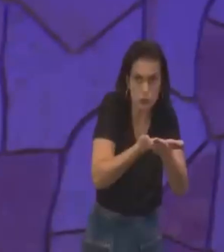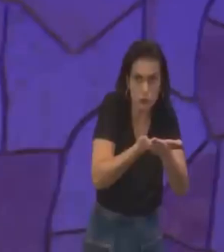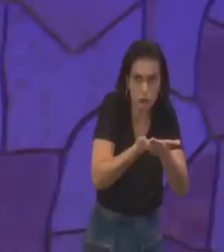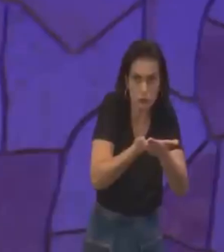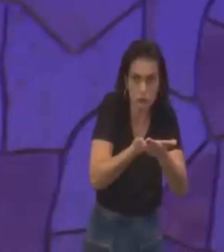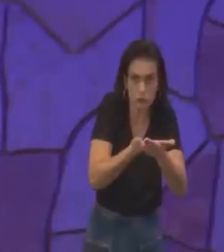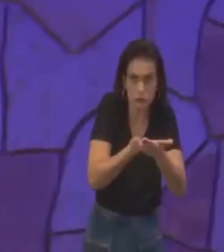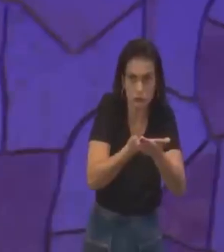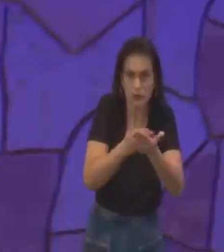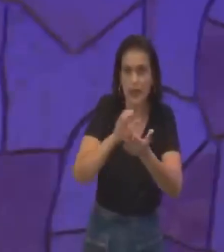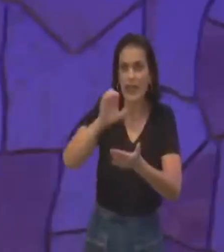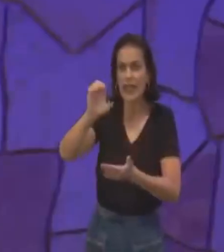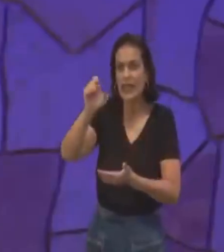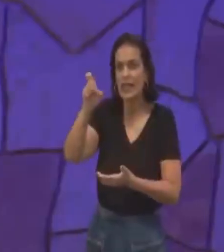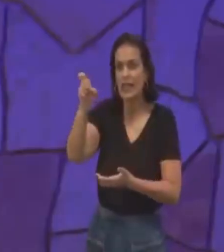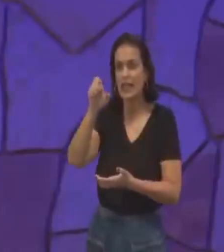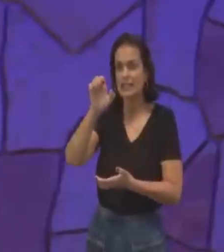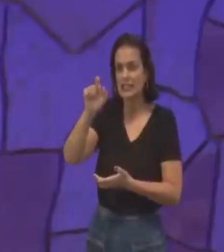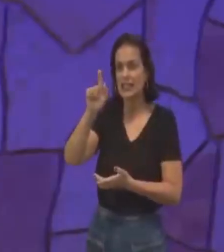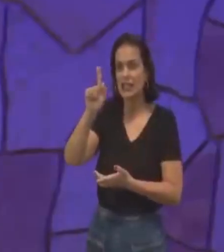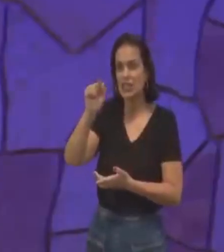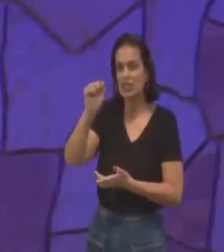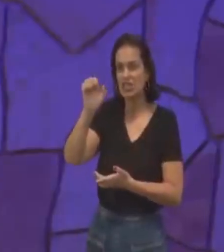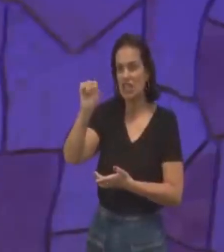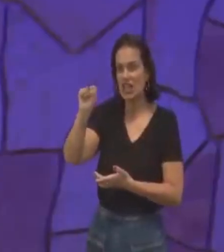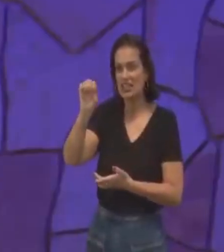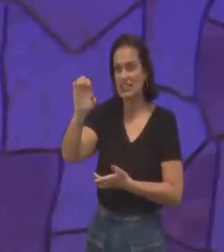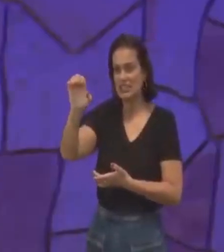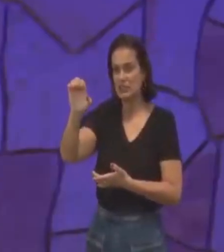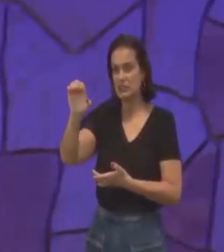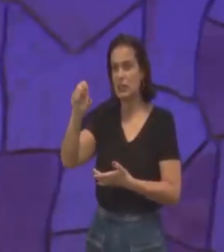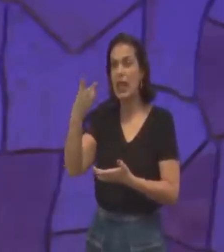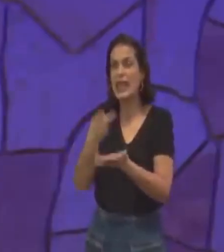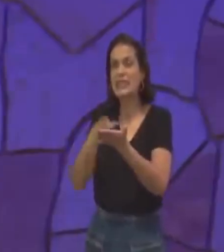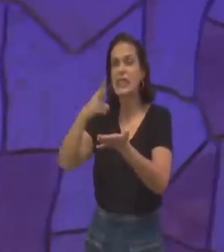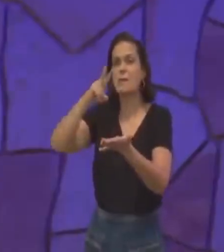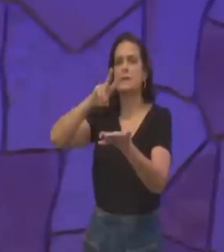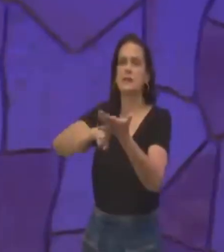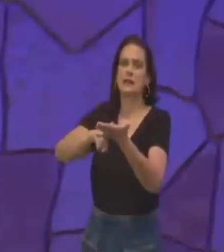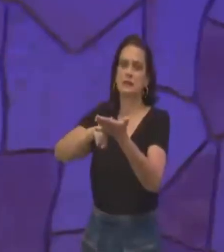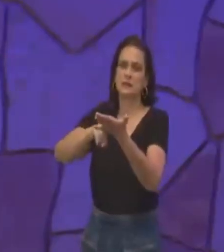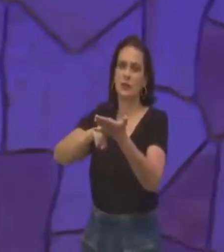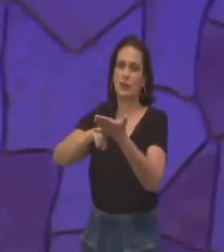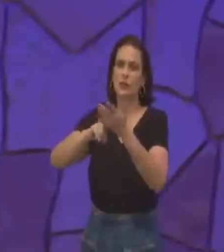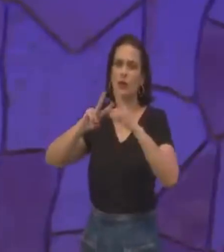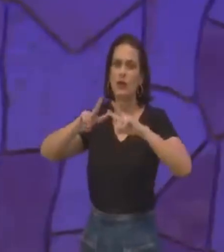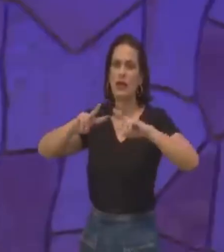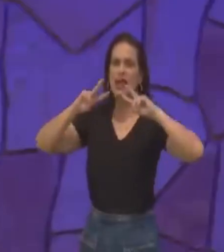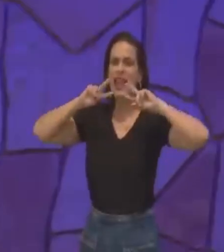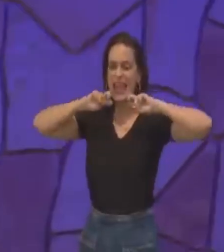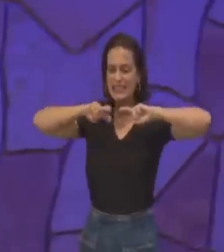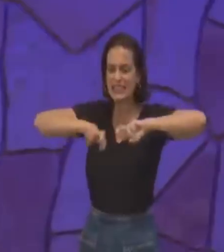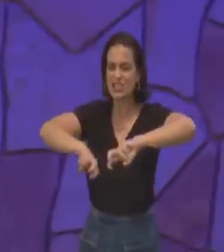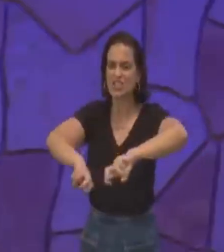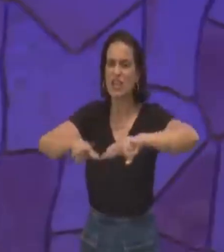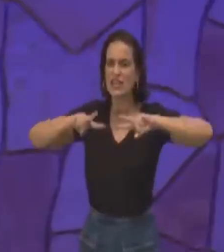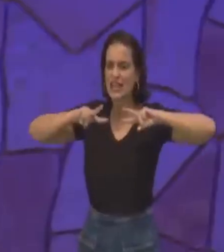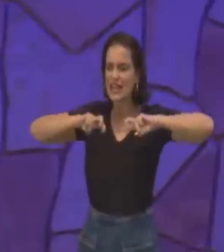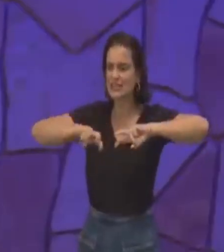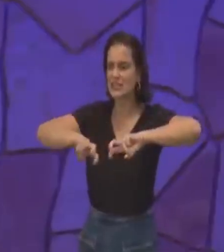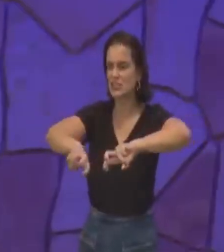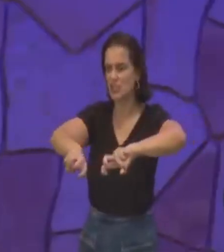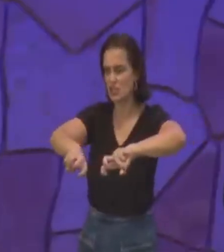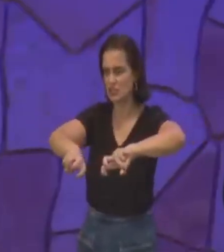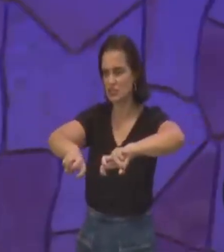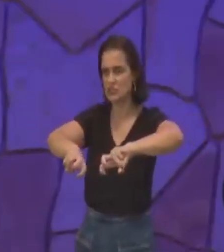a exegese, da interpretação da palavra de Deus, a hermenêutica, da transmissão da palavra de Deus, a